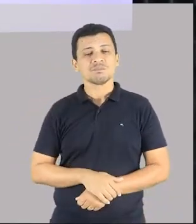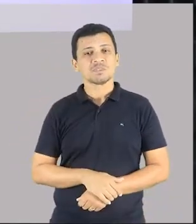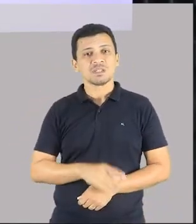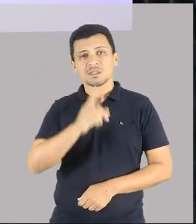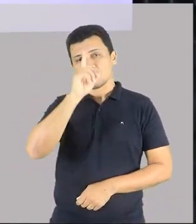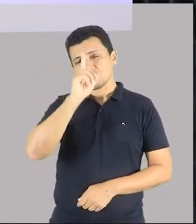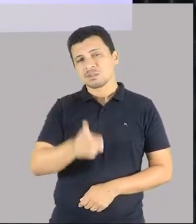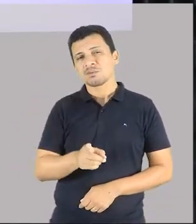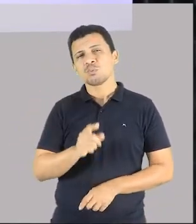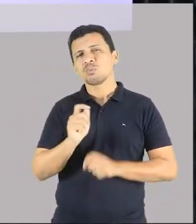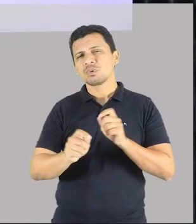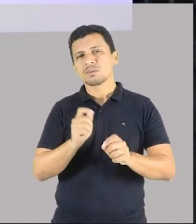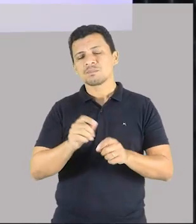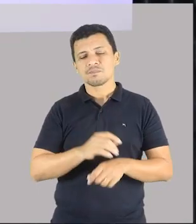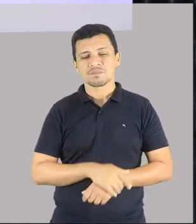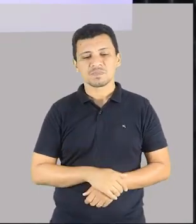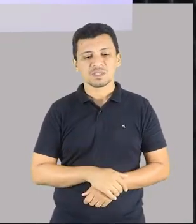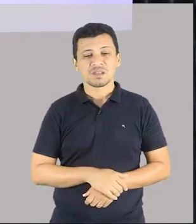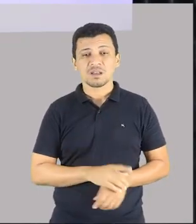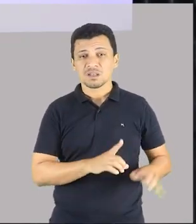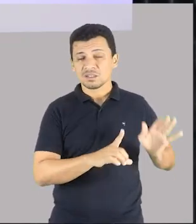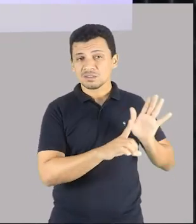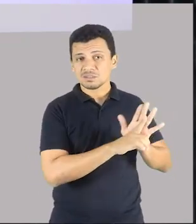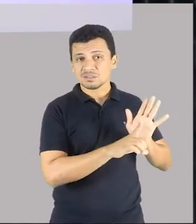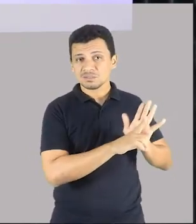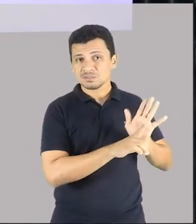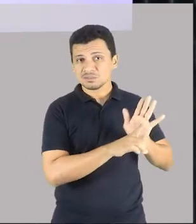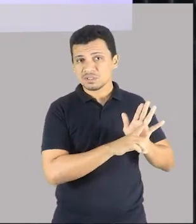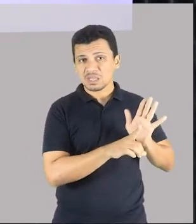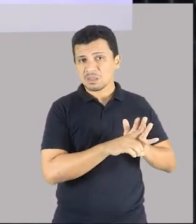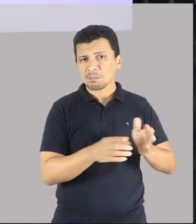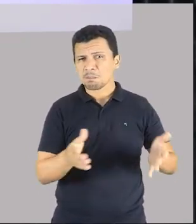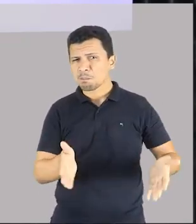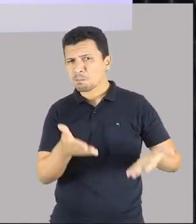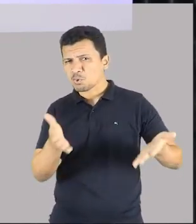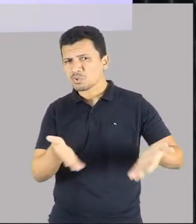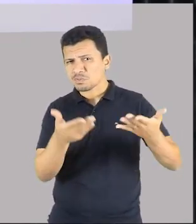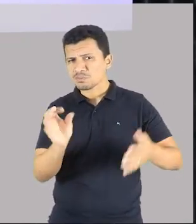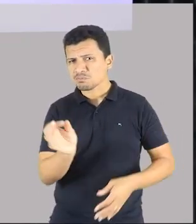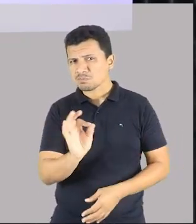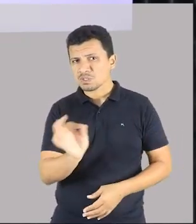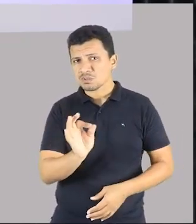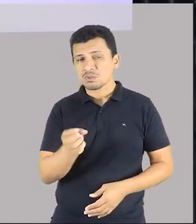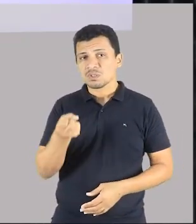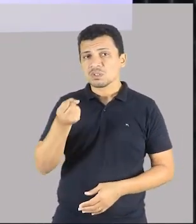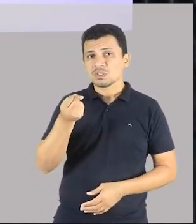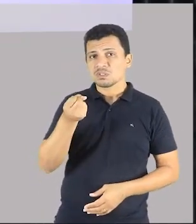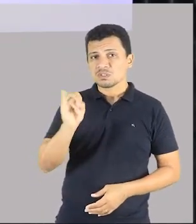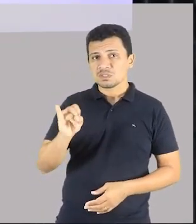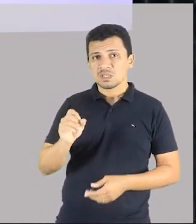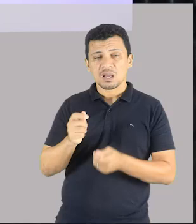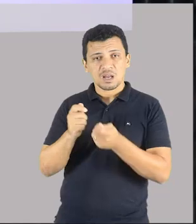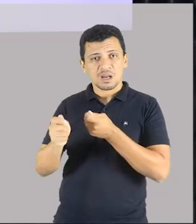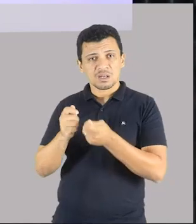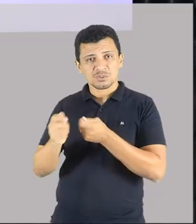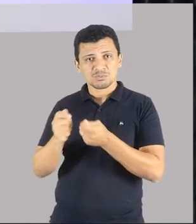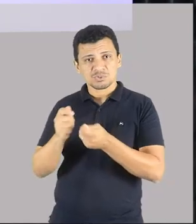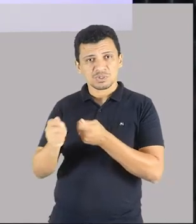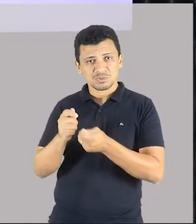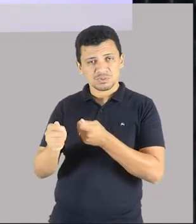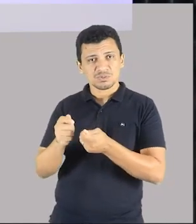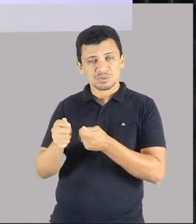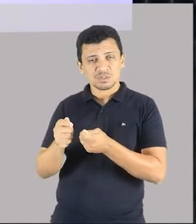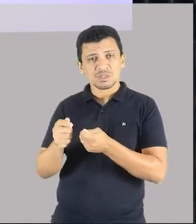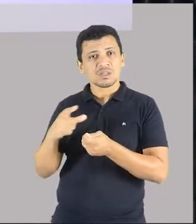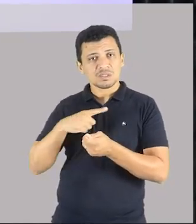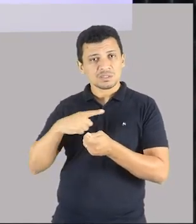vai nos dizer que, ainda que a lei não imponha motivação, caso o ato administrativo